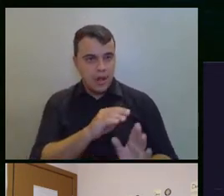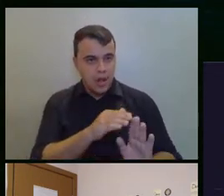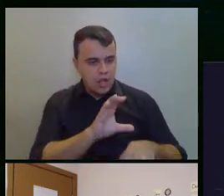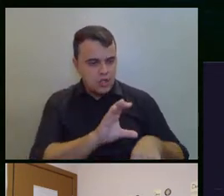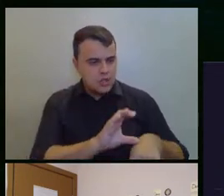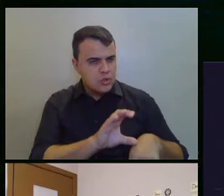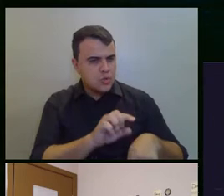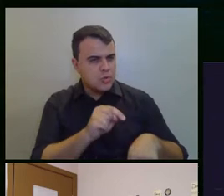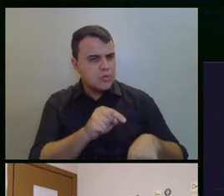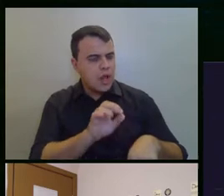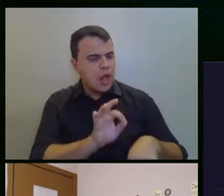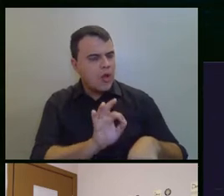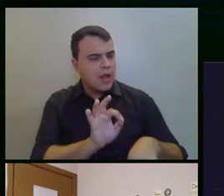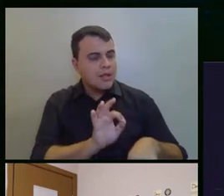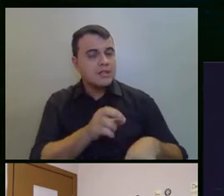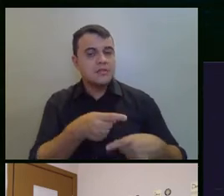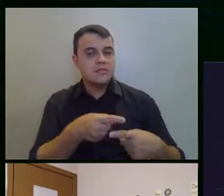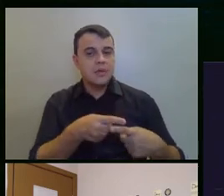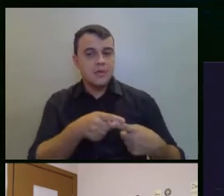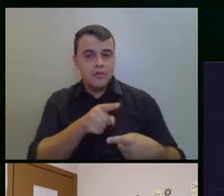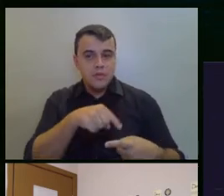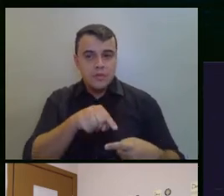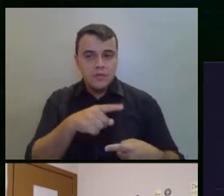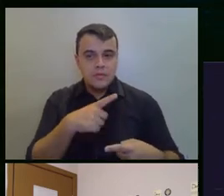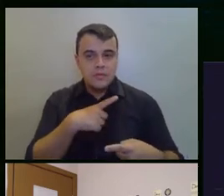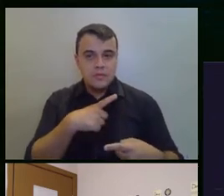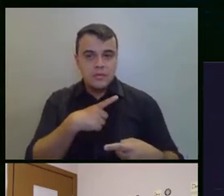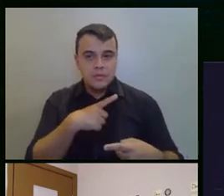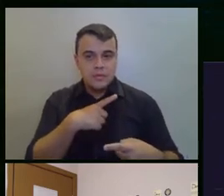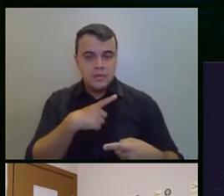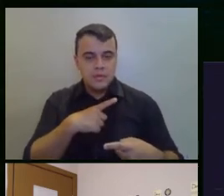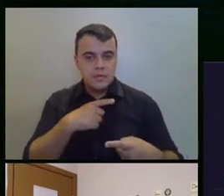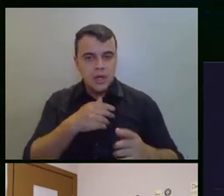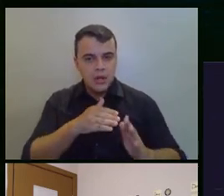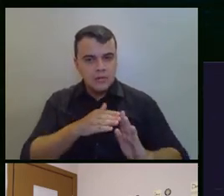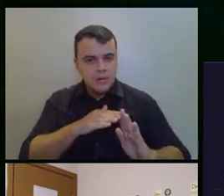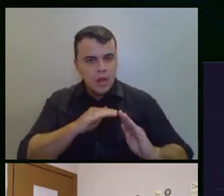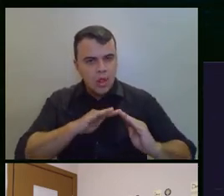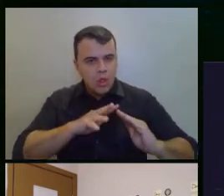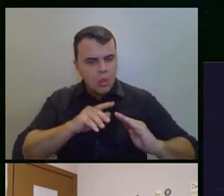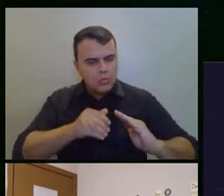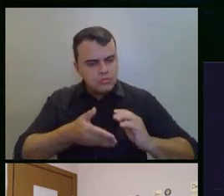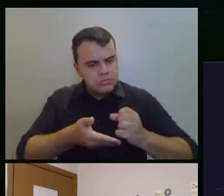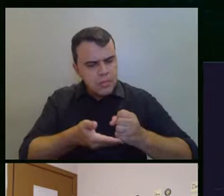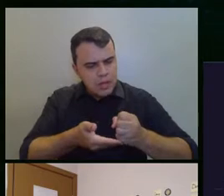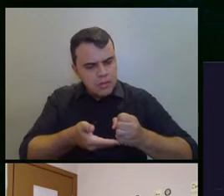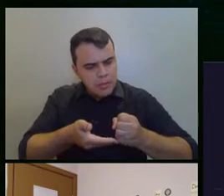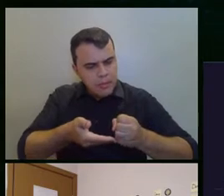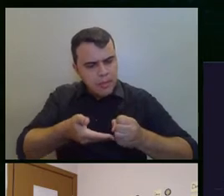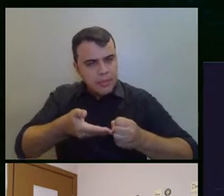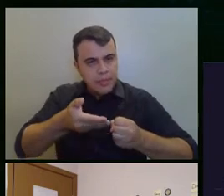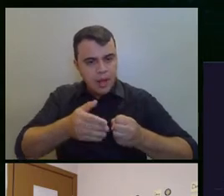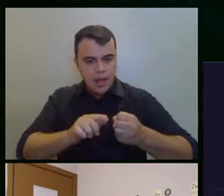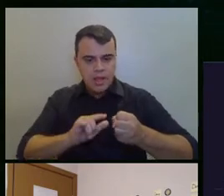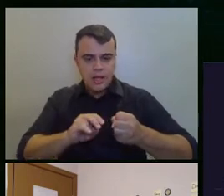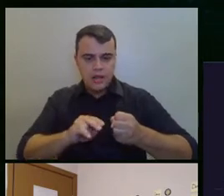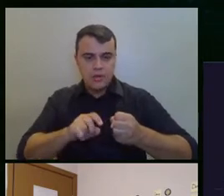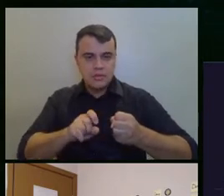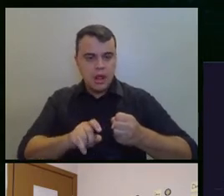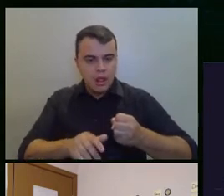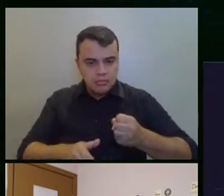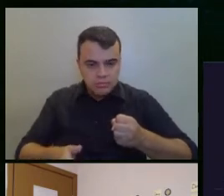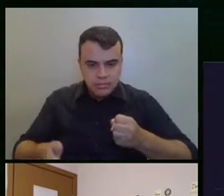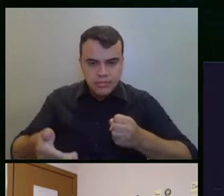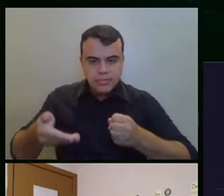foi desenhada para você realmente ter uma linearidade desde os aspectos mais fundamentais ali que é o Linux né até